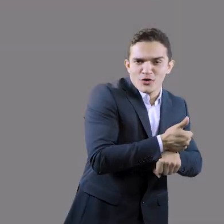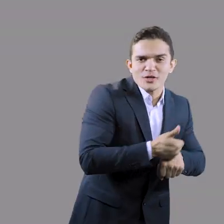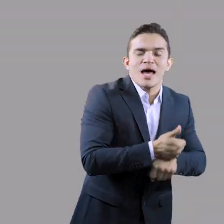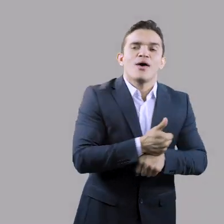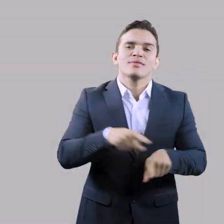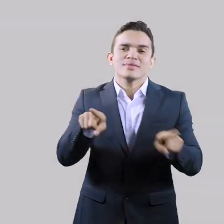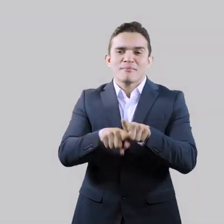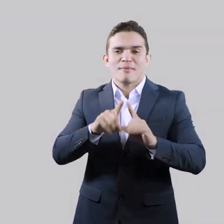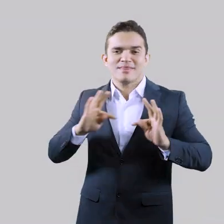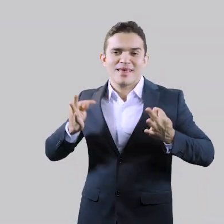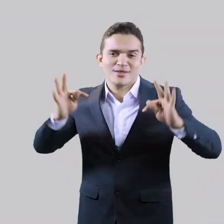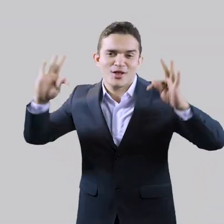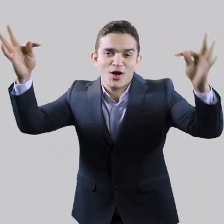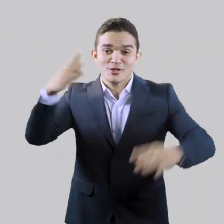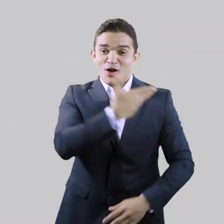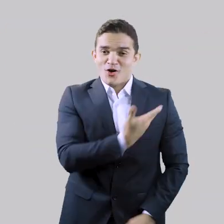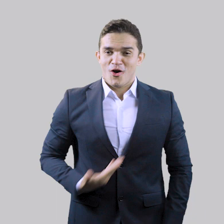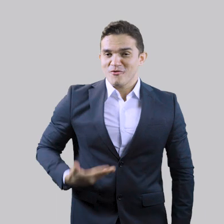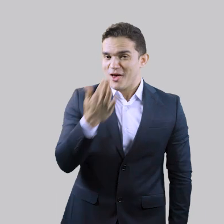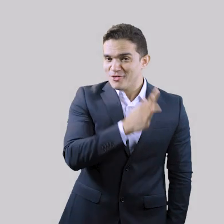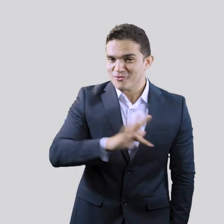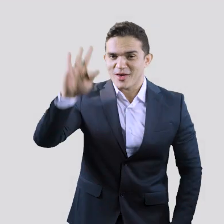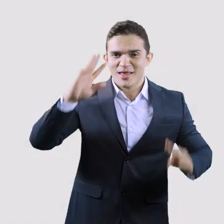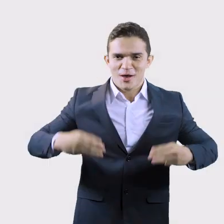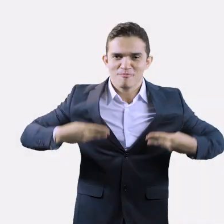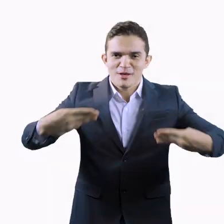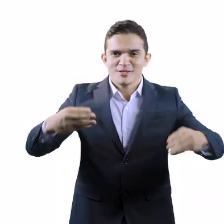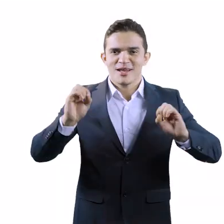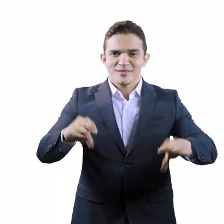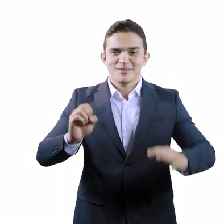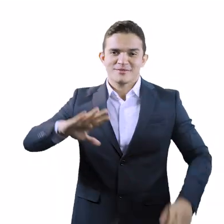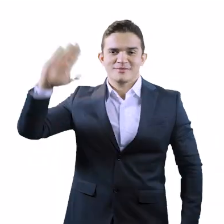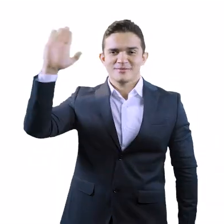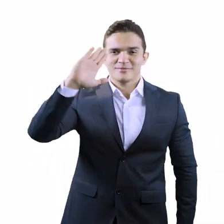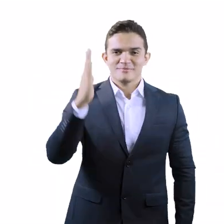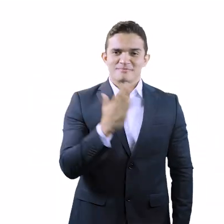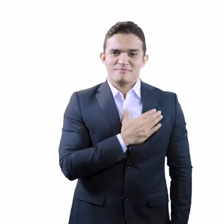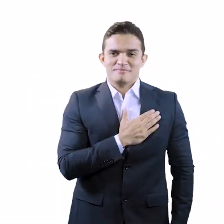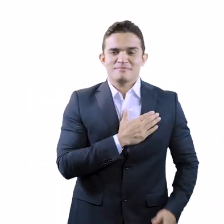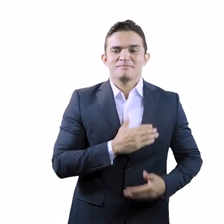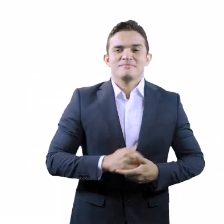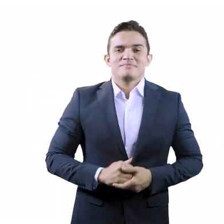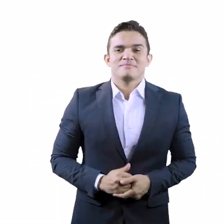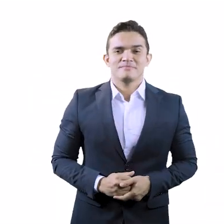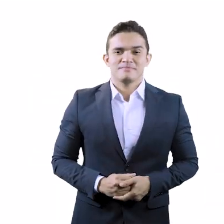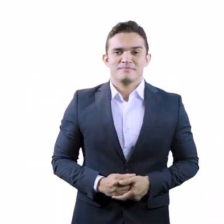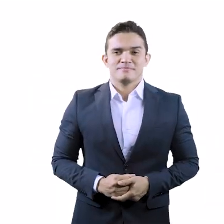Governo Federal. Ministério da Educação. Pátria Amada, Brasil.